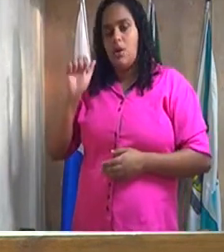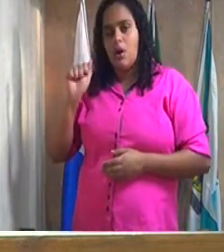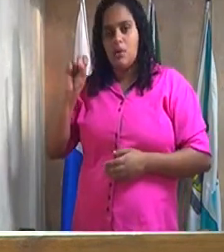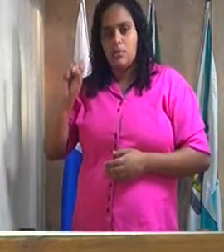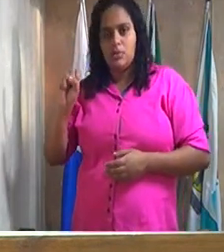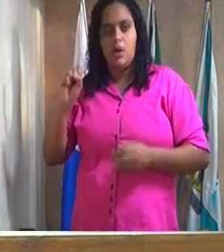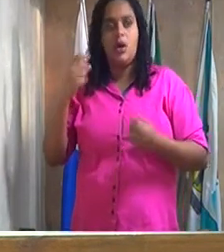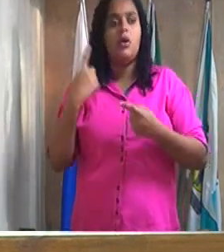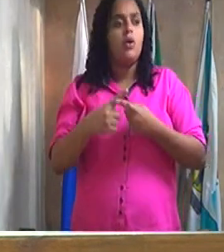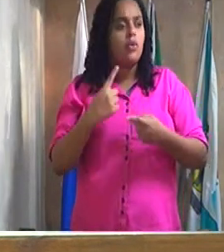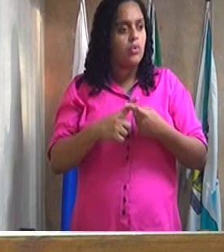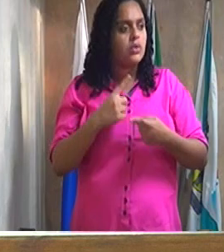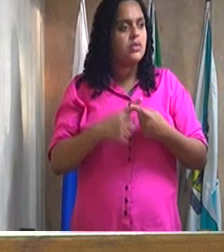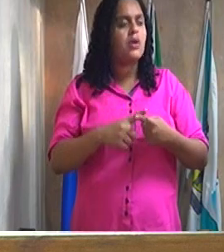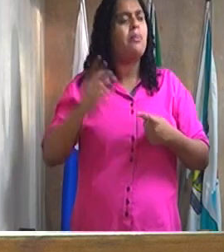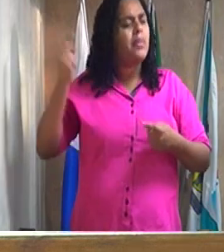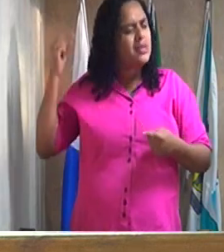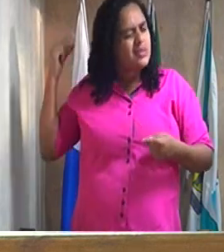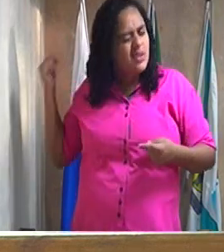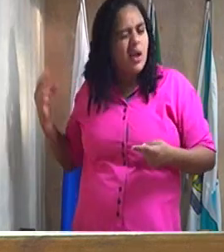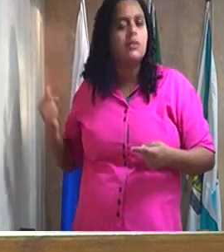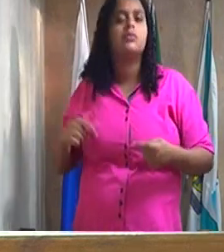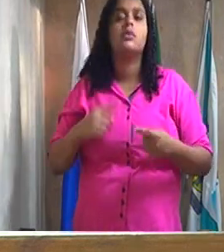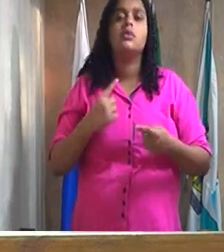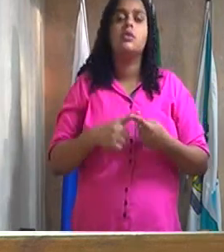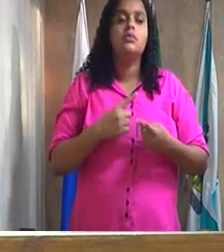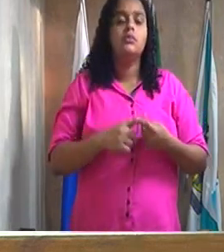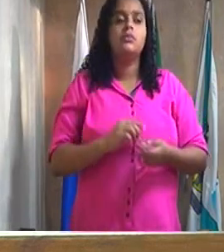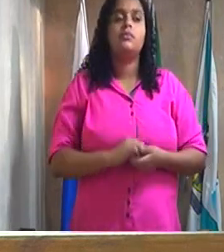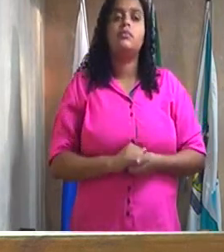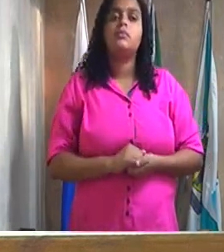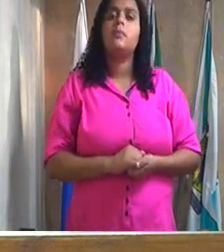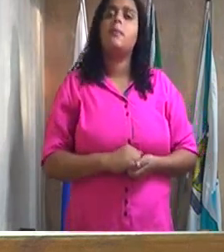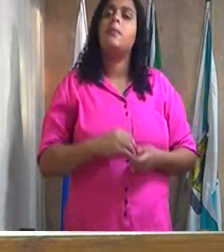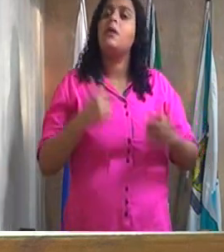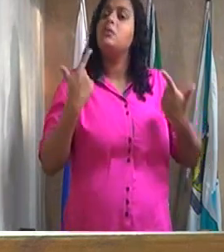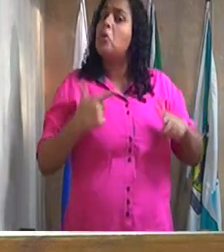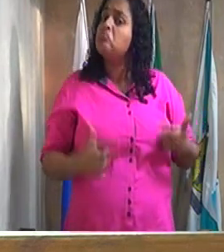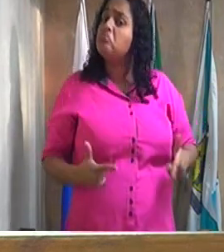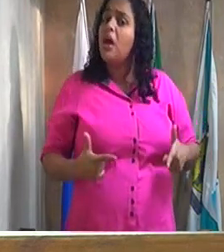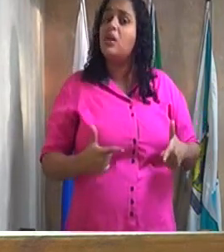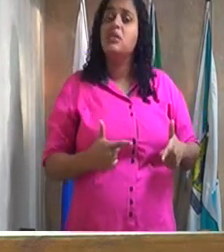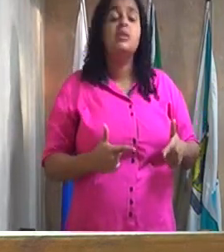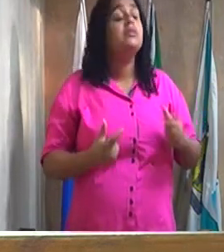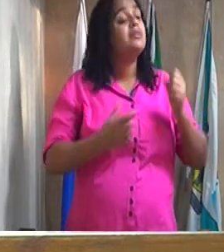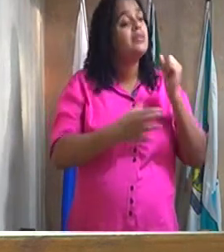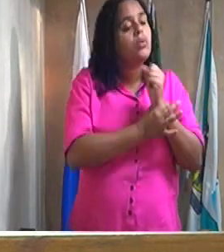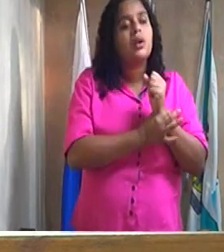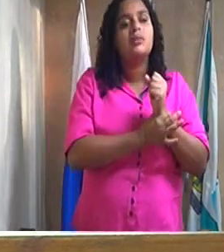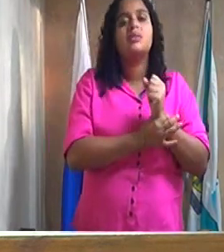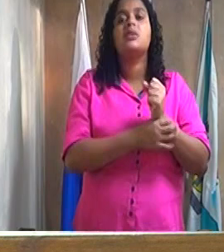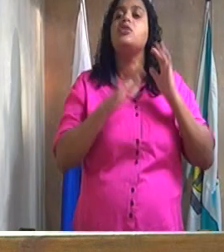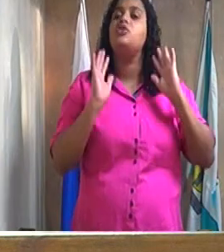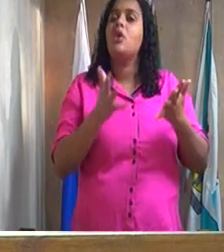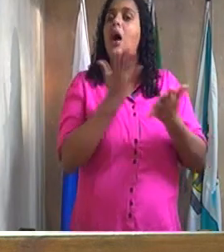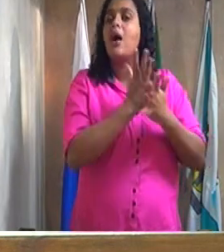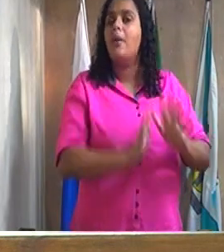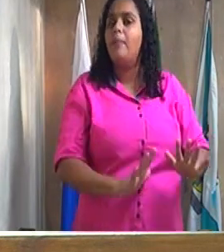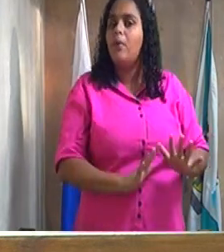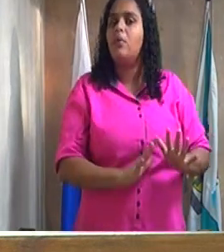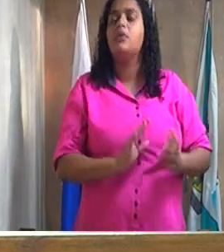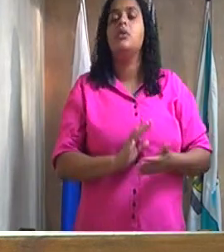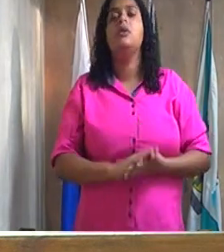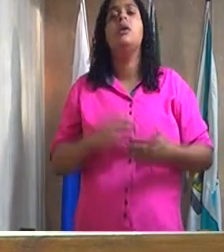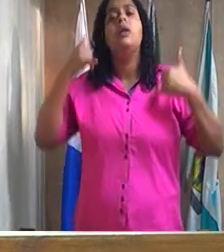seguros, porque são lojas antigas, antiquadas, sem segurança, e já caíram 3. Eu, na época, eu liguei